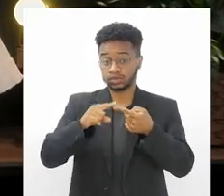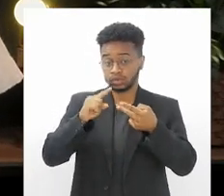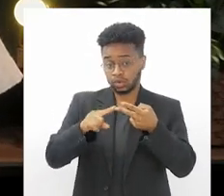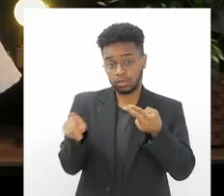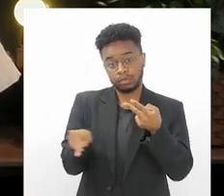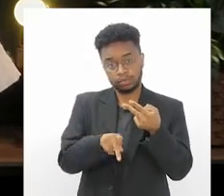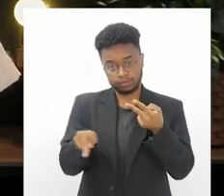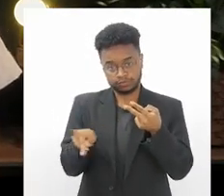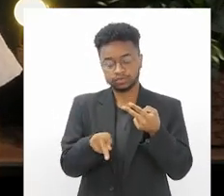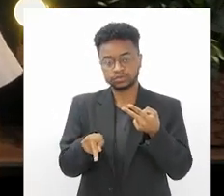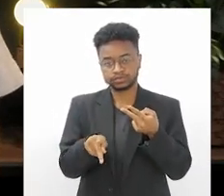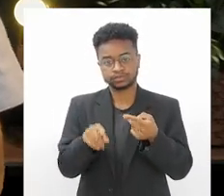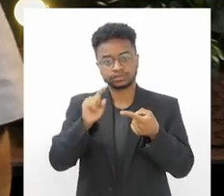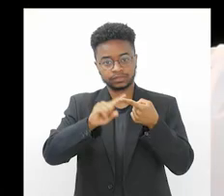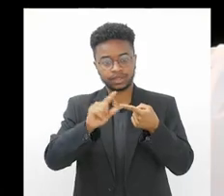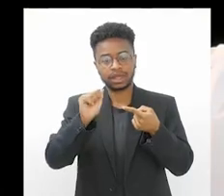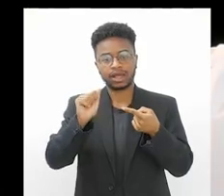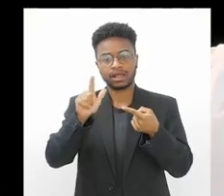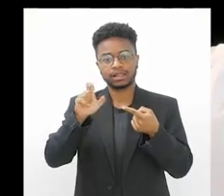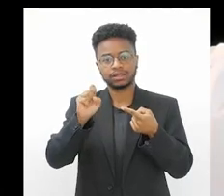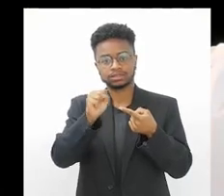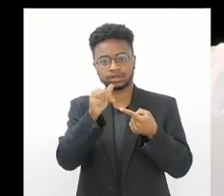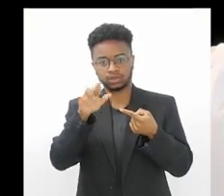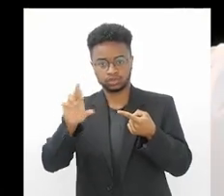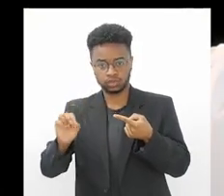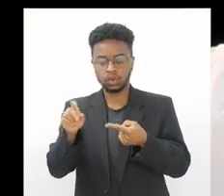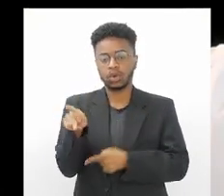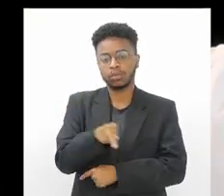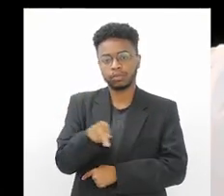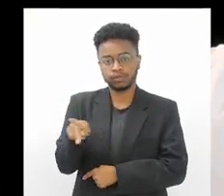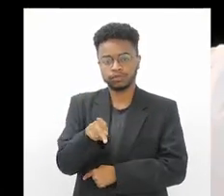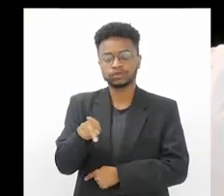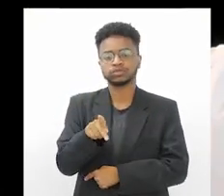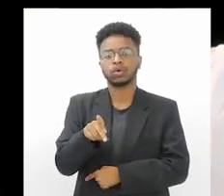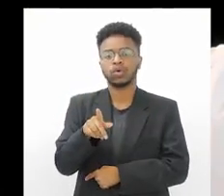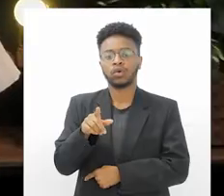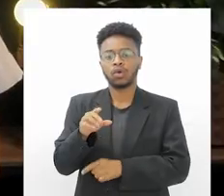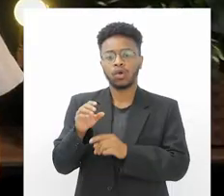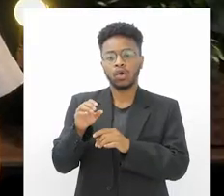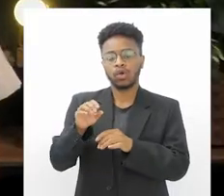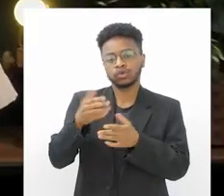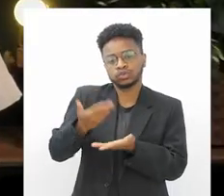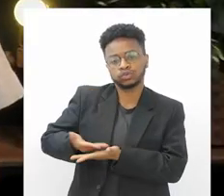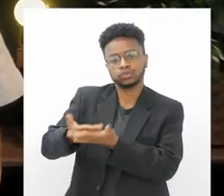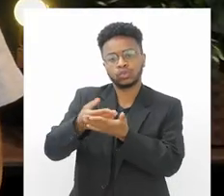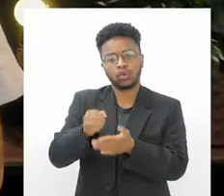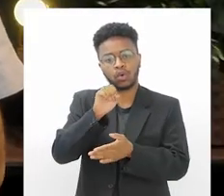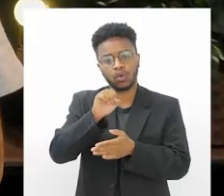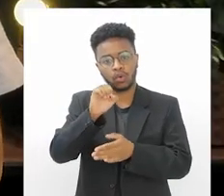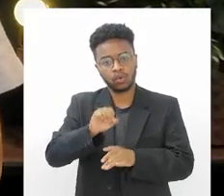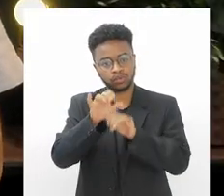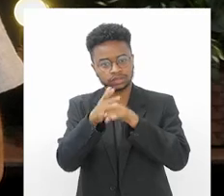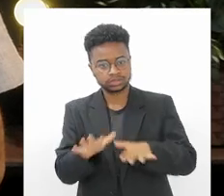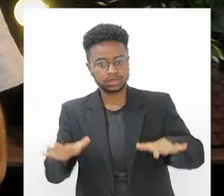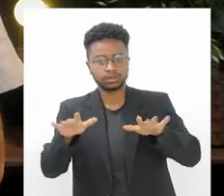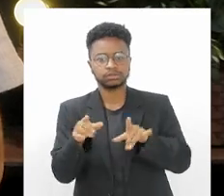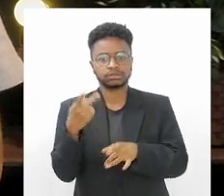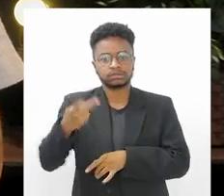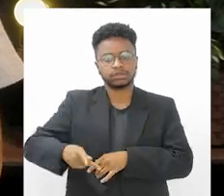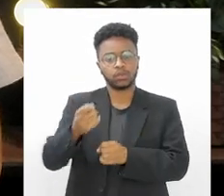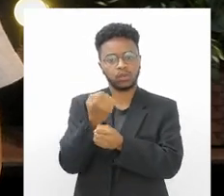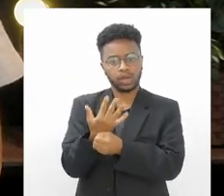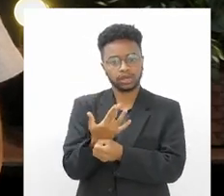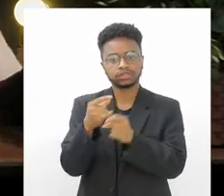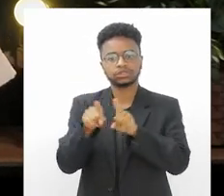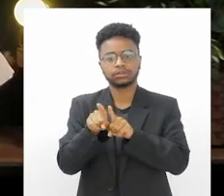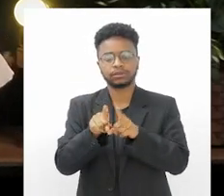dois professores. Alessandro Aguiar, que é professor de oceanografia da UERJ, a Universidade Estadual do Rio de